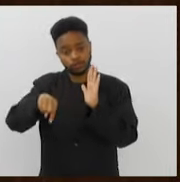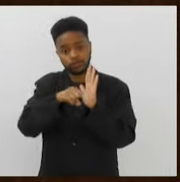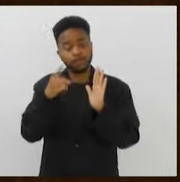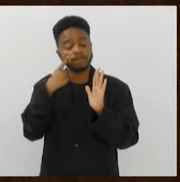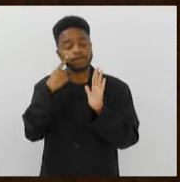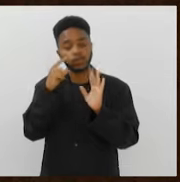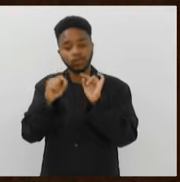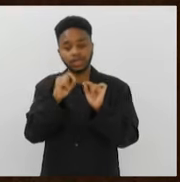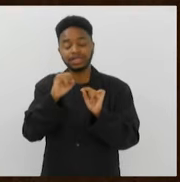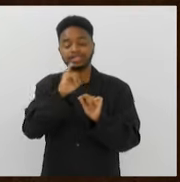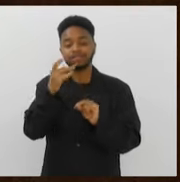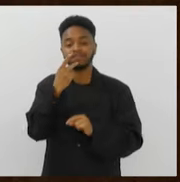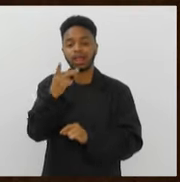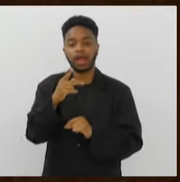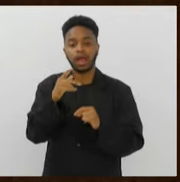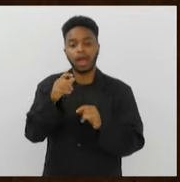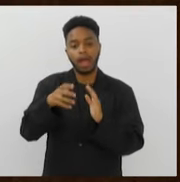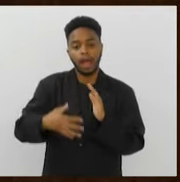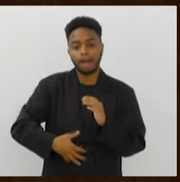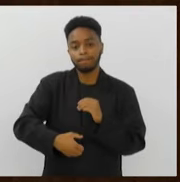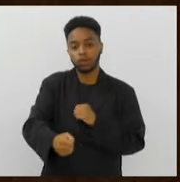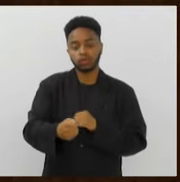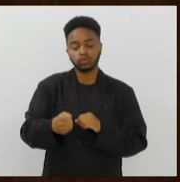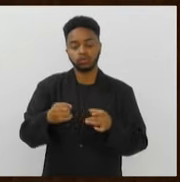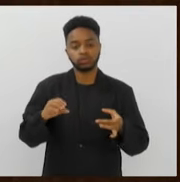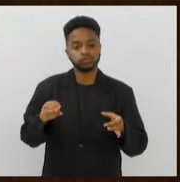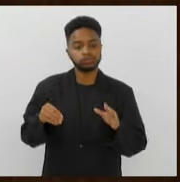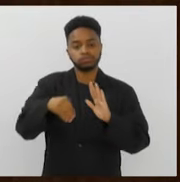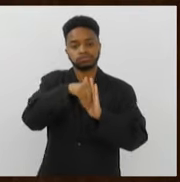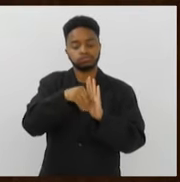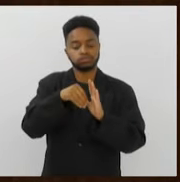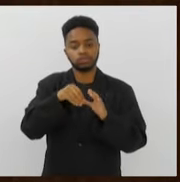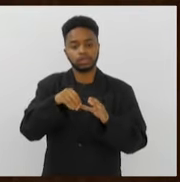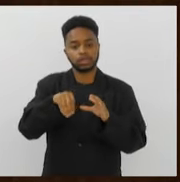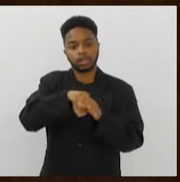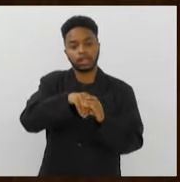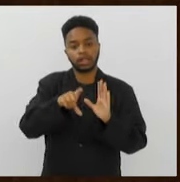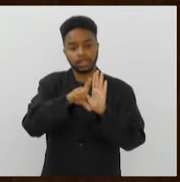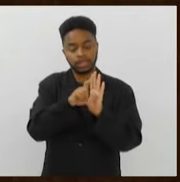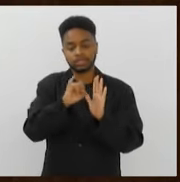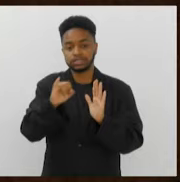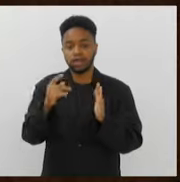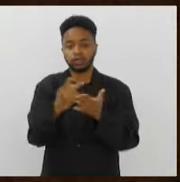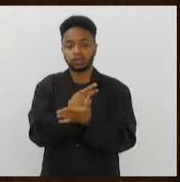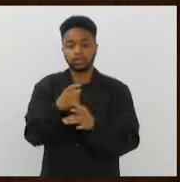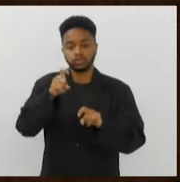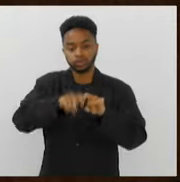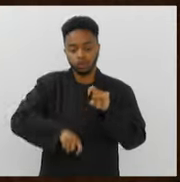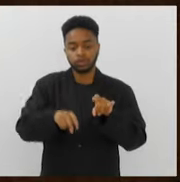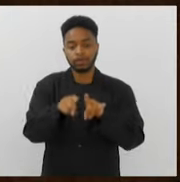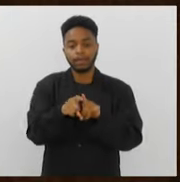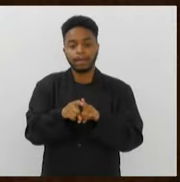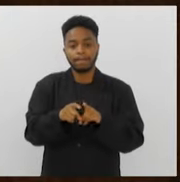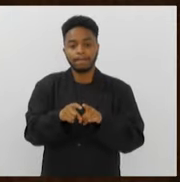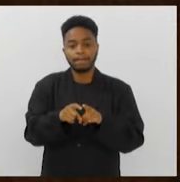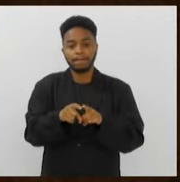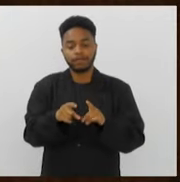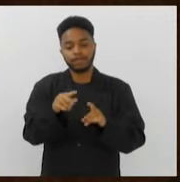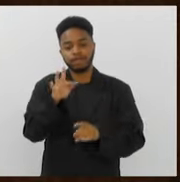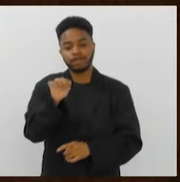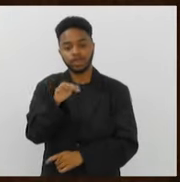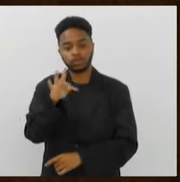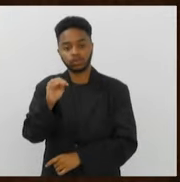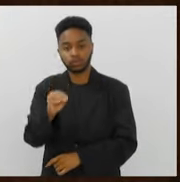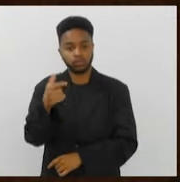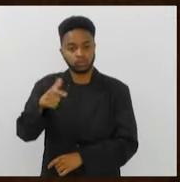igualar o aborto previsto em lei, como é em casos de estupro, feto anencéfalo e também risco para essa